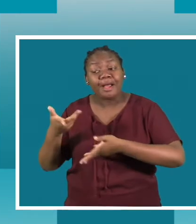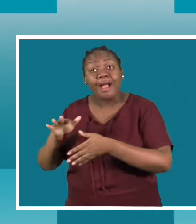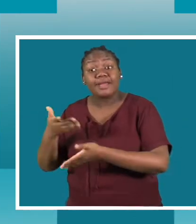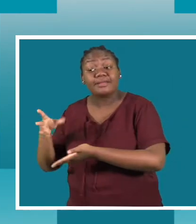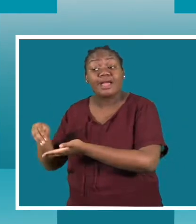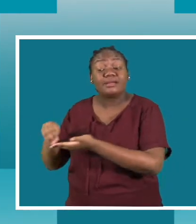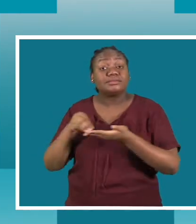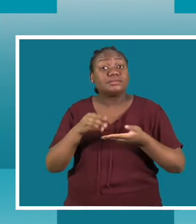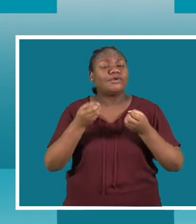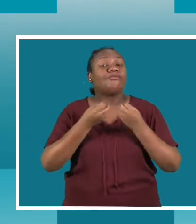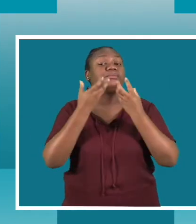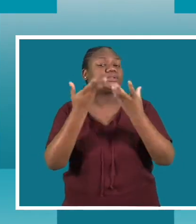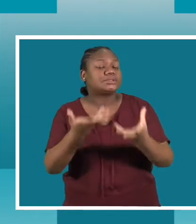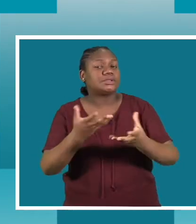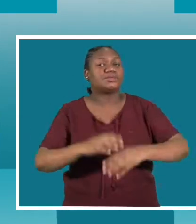qualquer barreira.